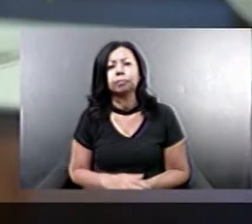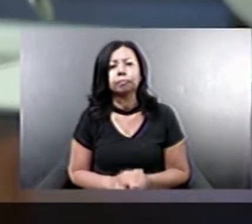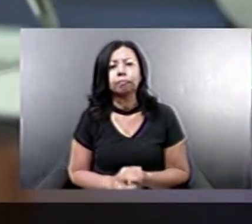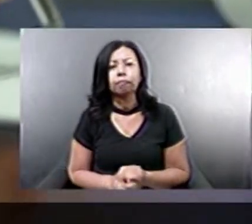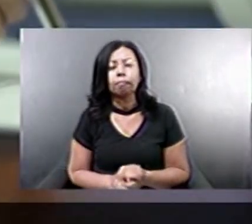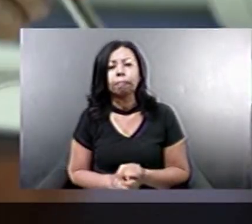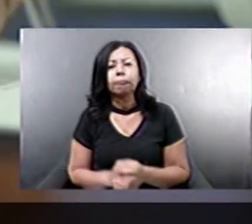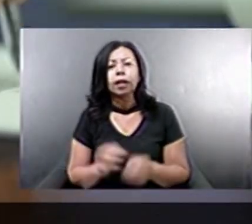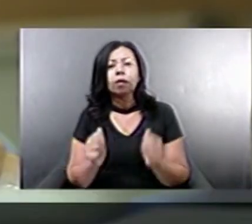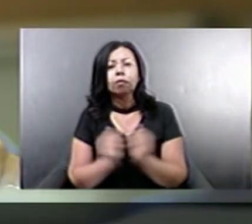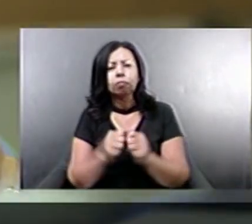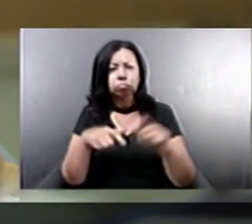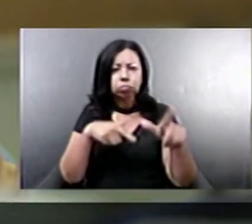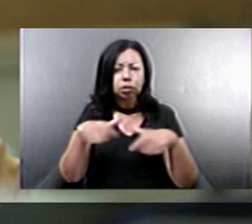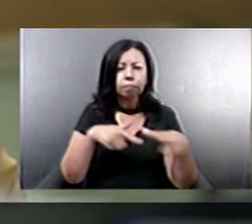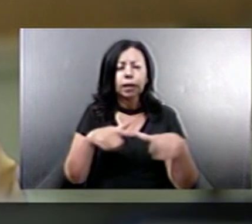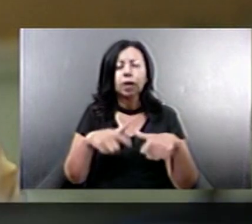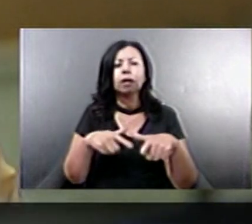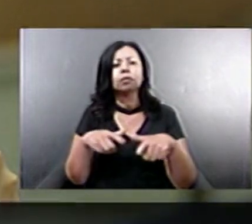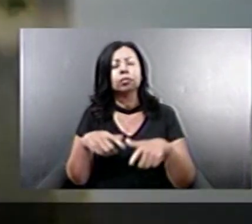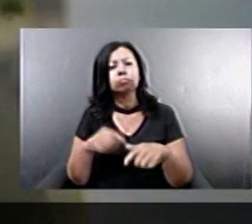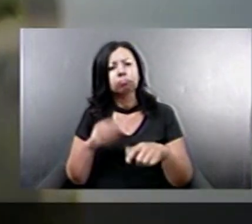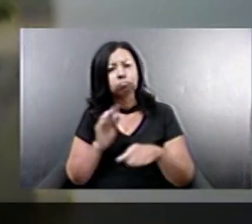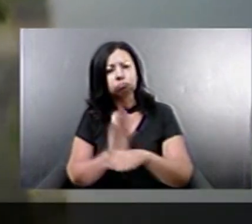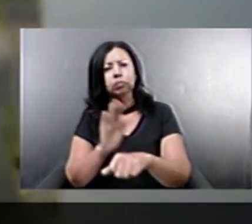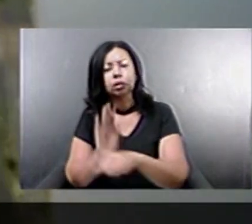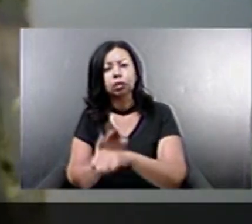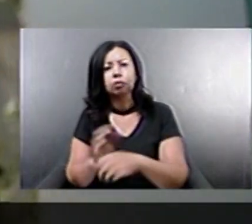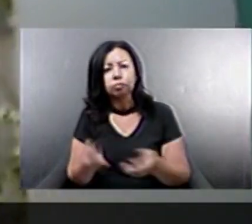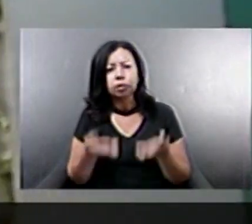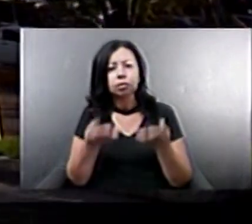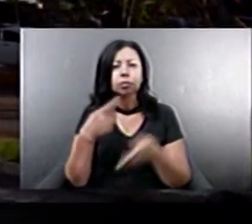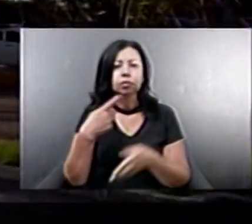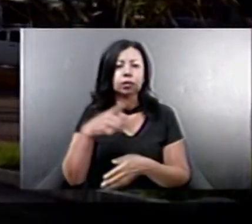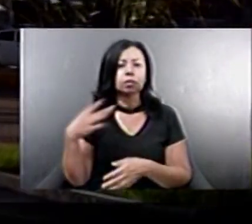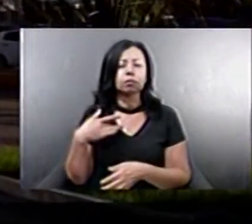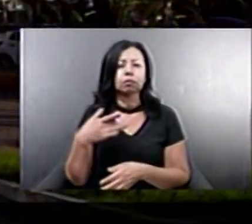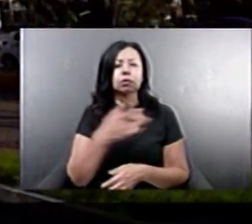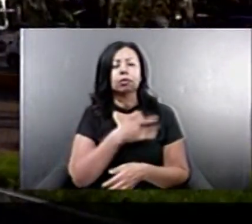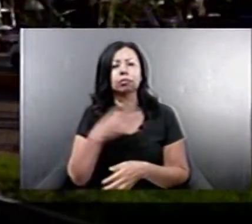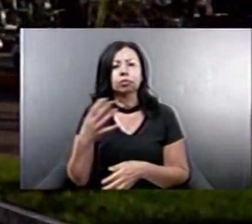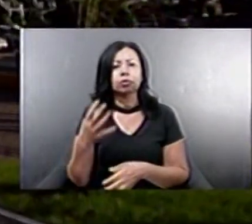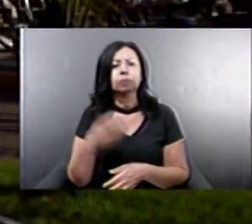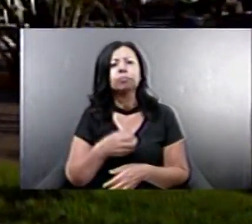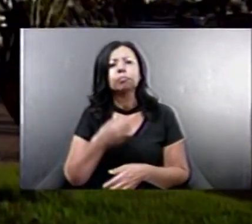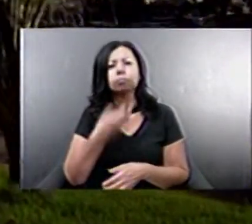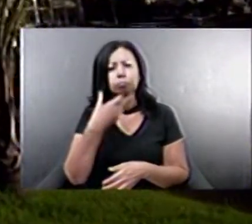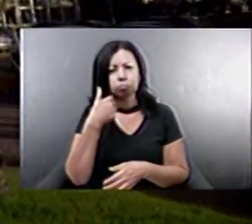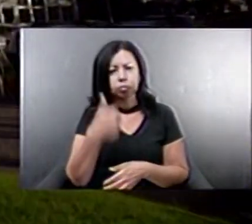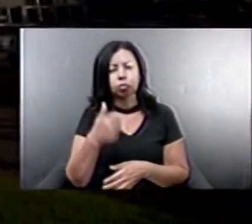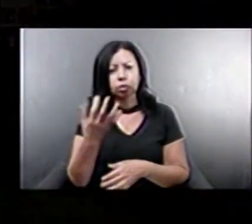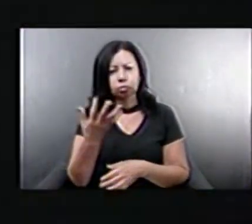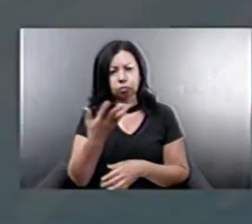Com trabalho árduo e dedicação, oferecemos a você saúde de qualidade.